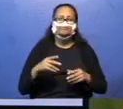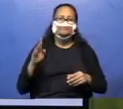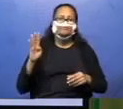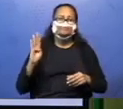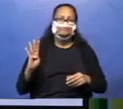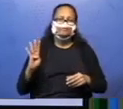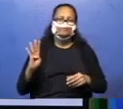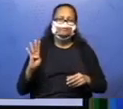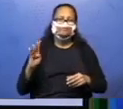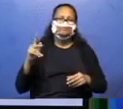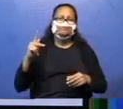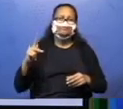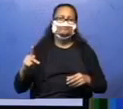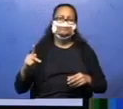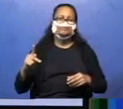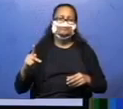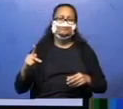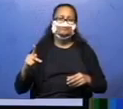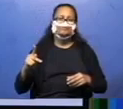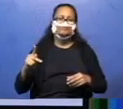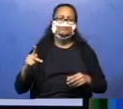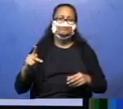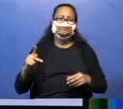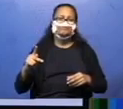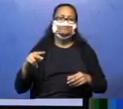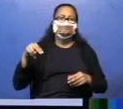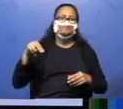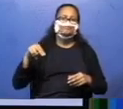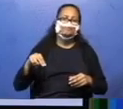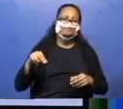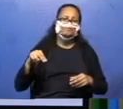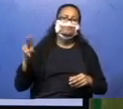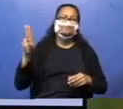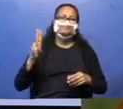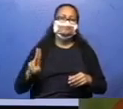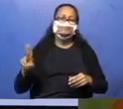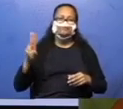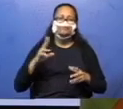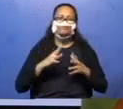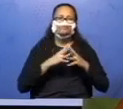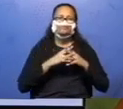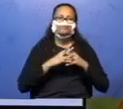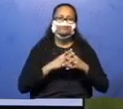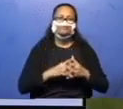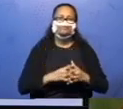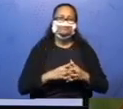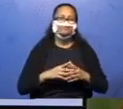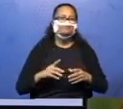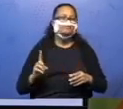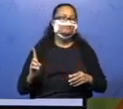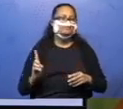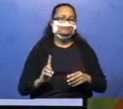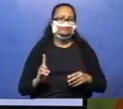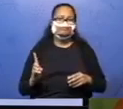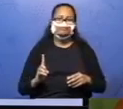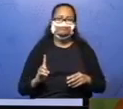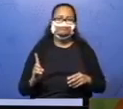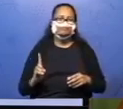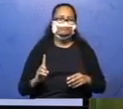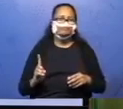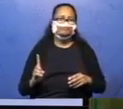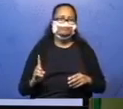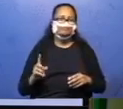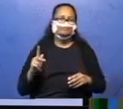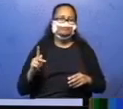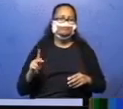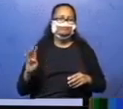da vogal e em final de sílaba, é usado antes das consoantes que não sejam B e